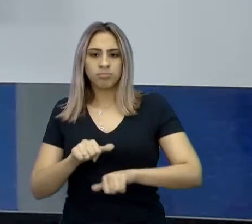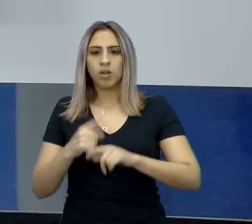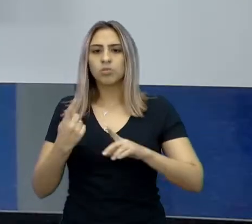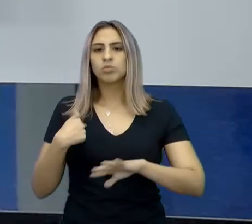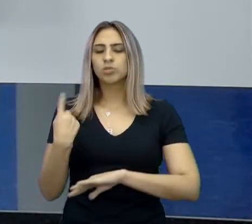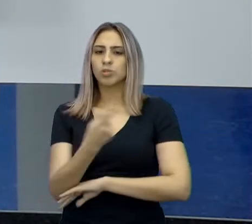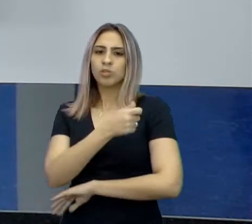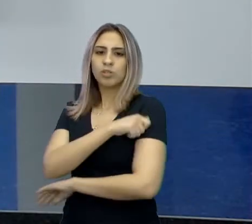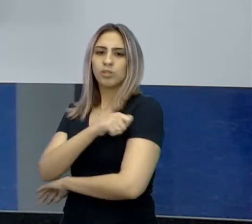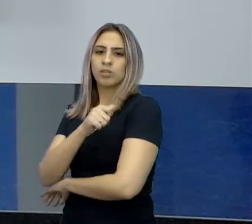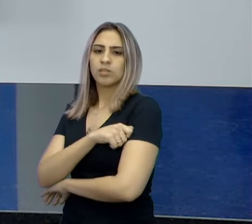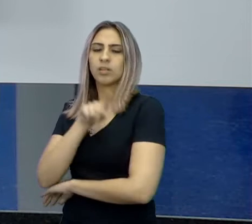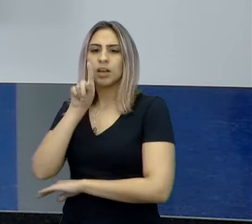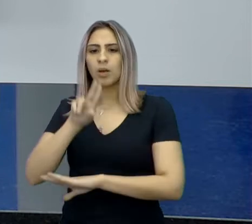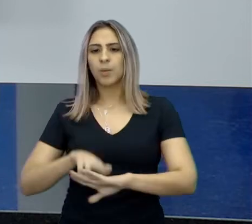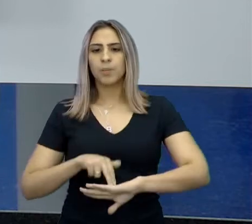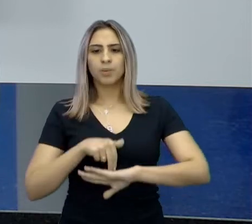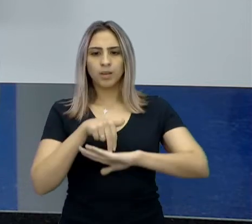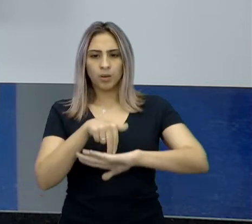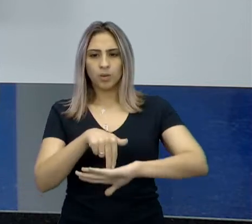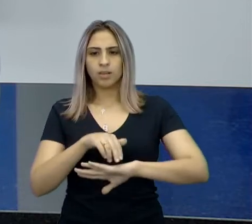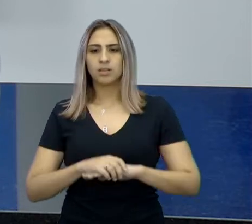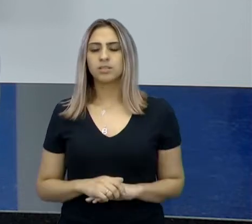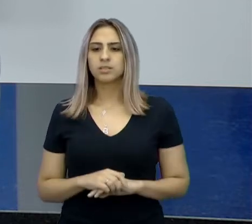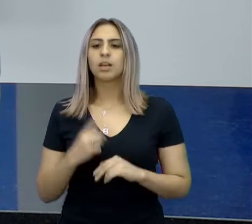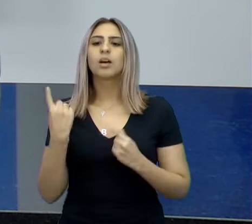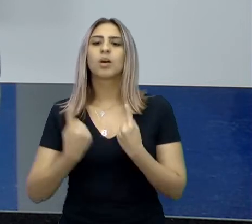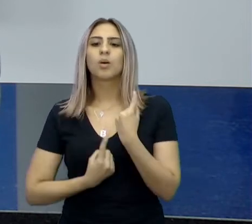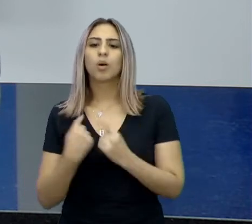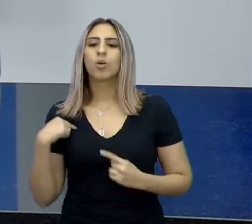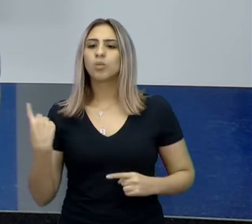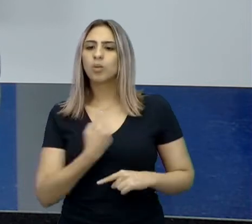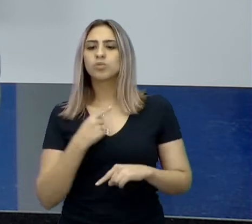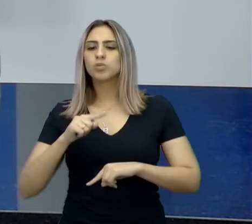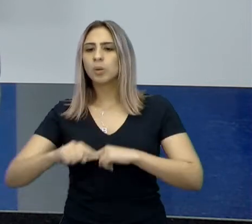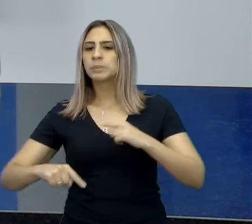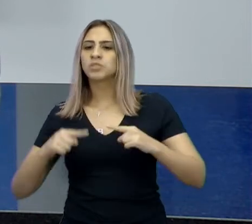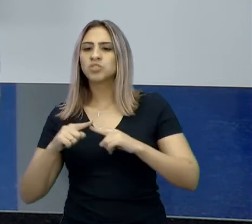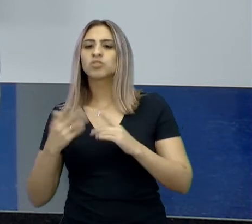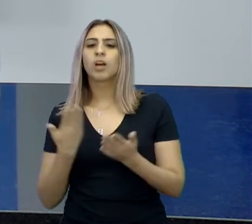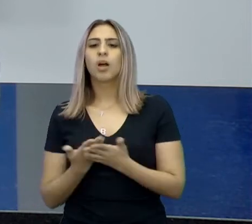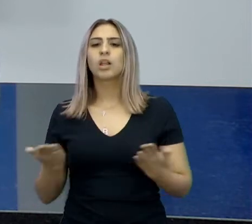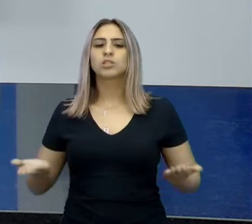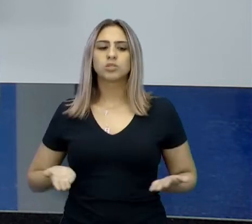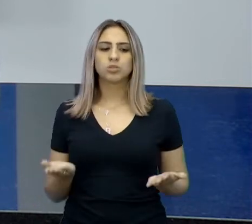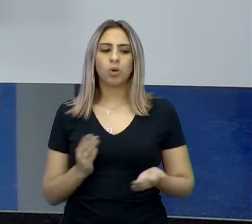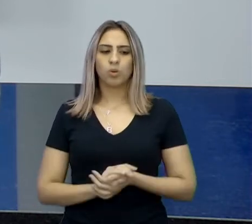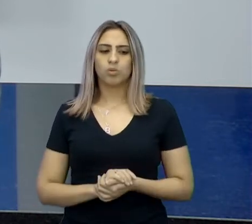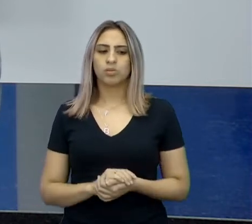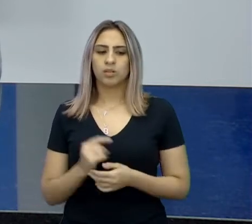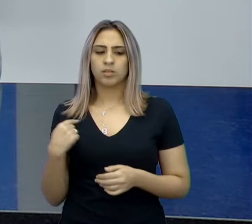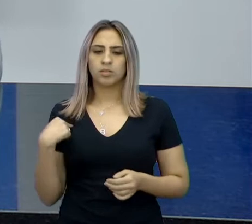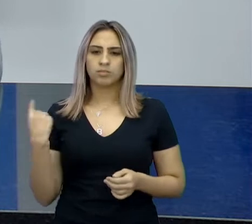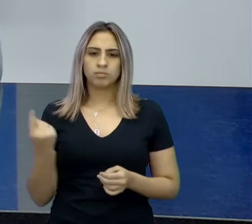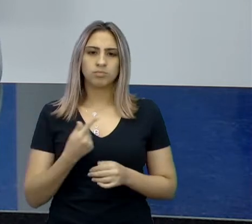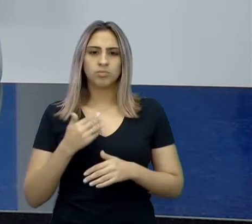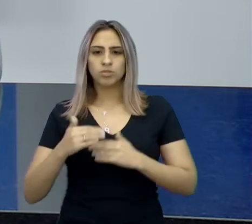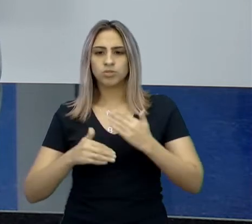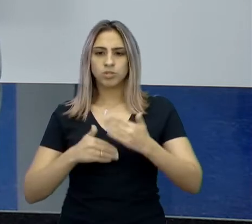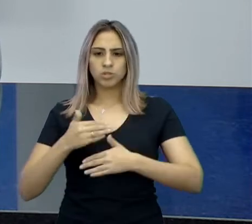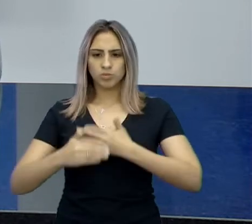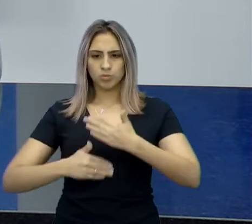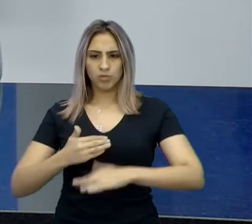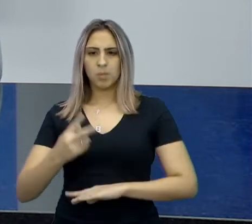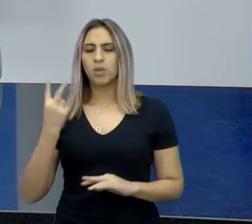o protagonista. E quais são os nossos objetivos da aula de hoje? Vamos lá, a gente já está no nosso